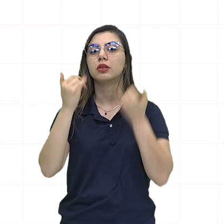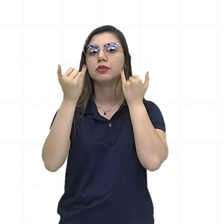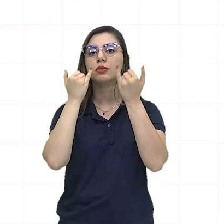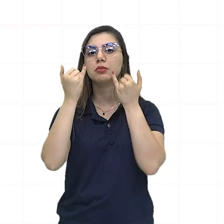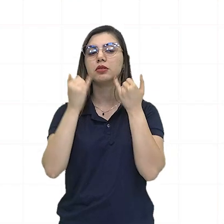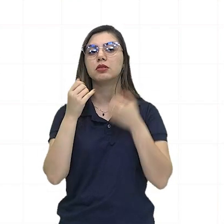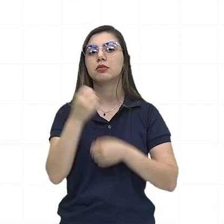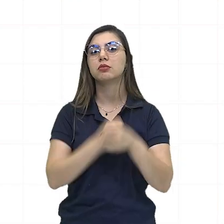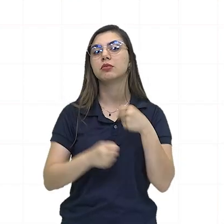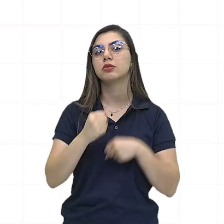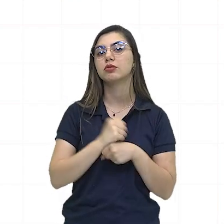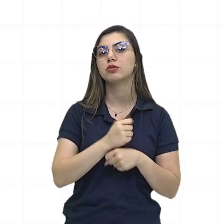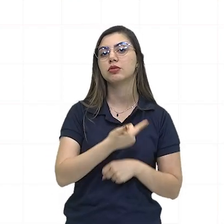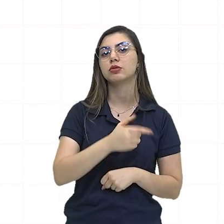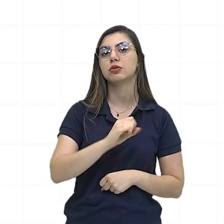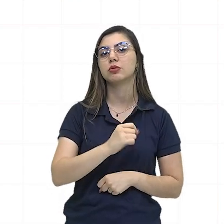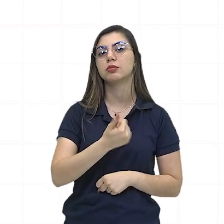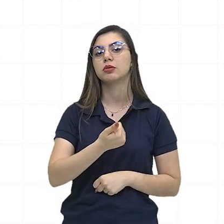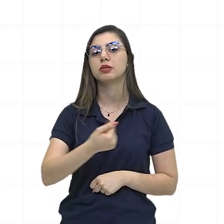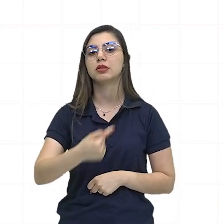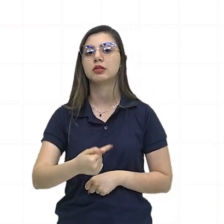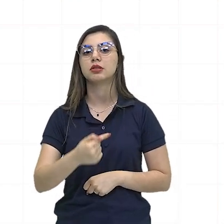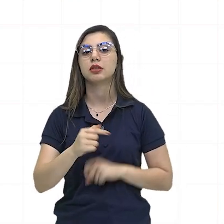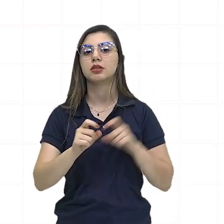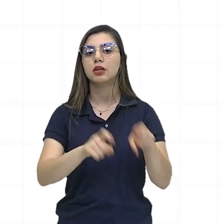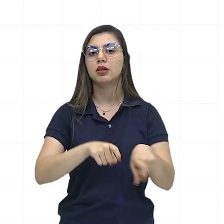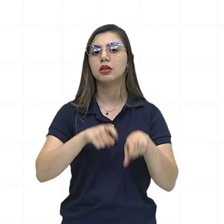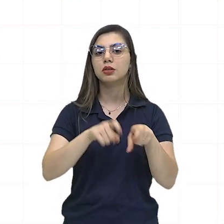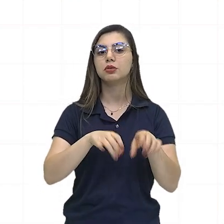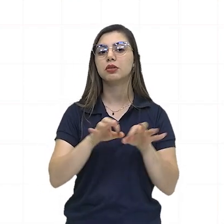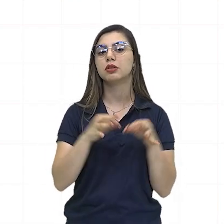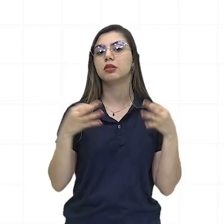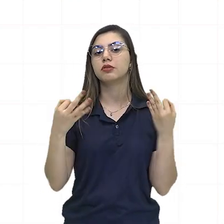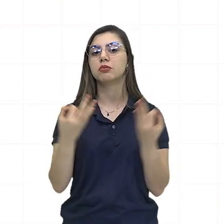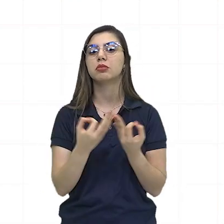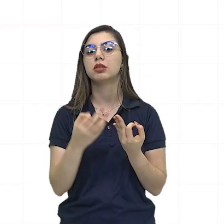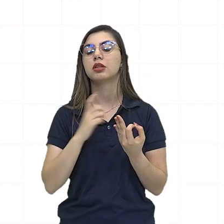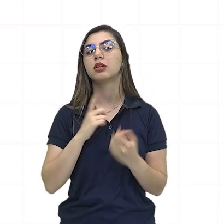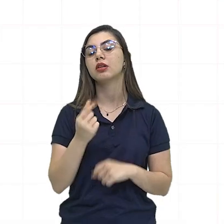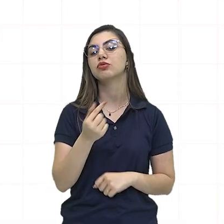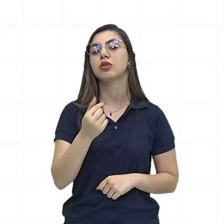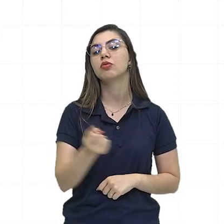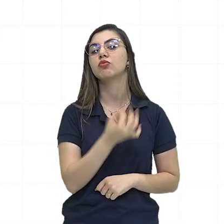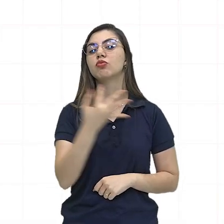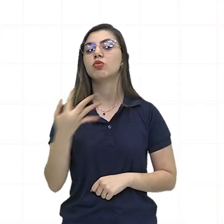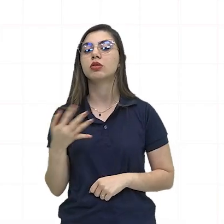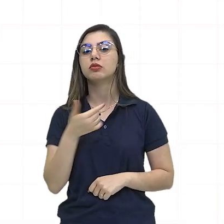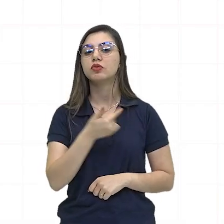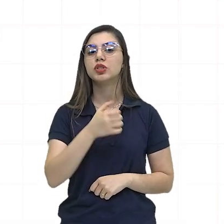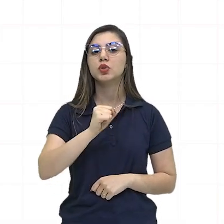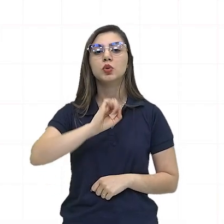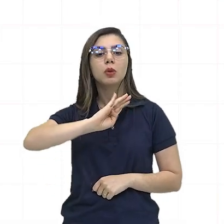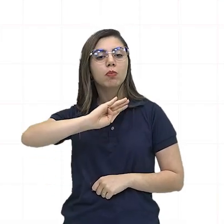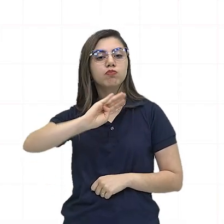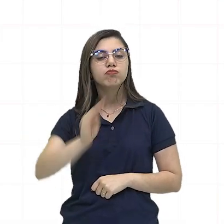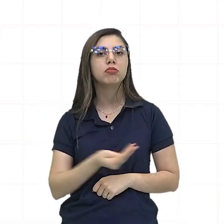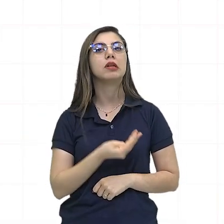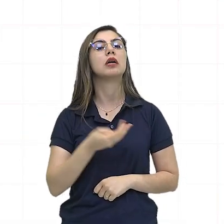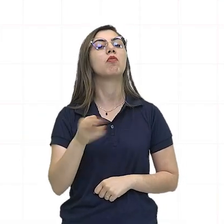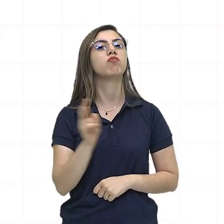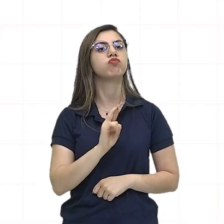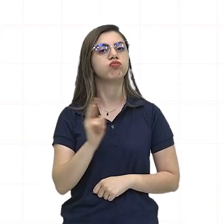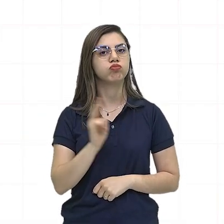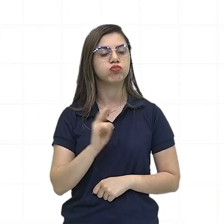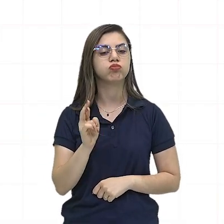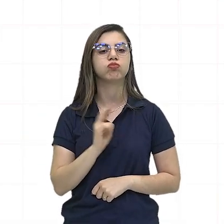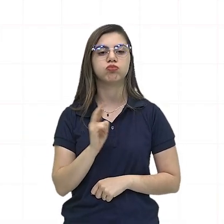em 2017, a agricultura familiar ela produziu o equivalente a 28 bilhões de